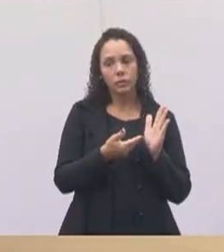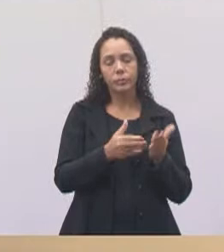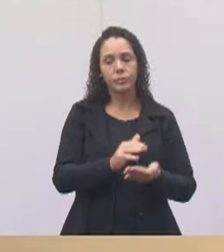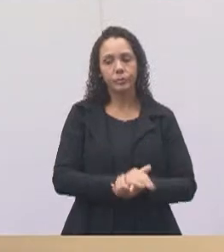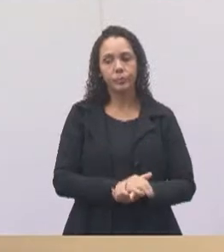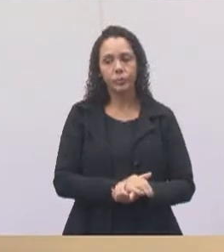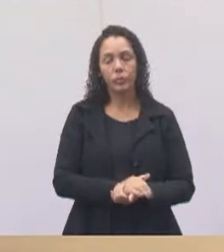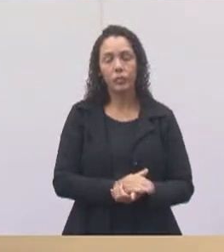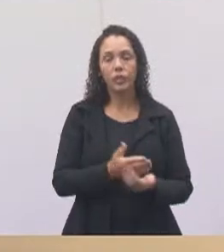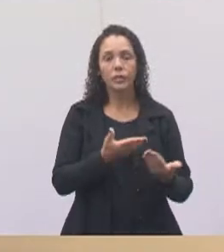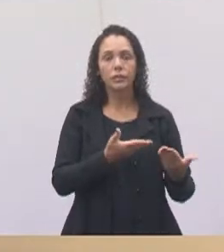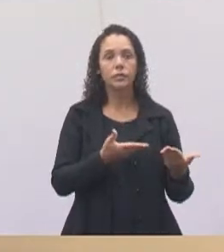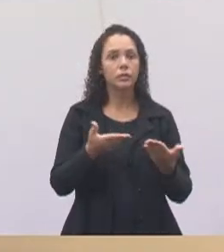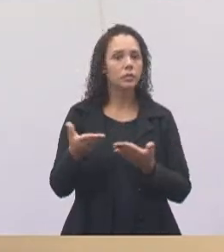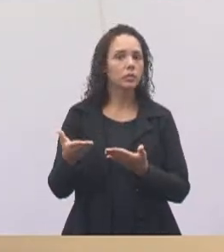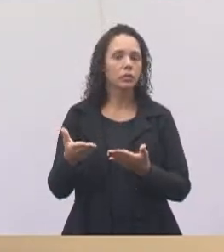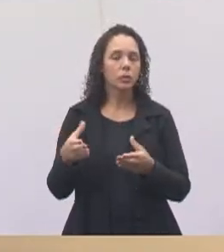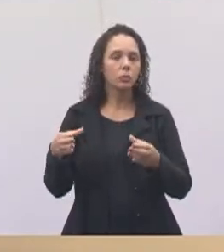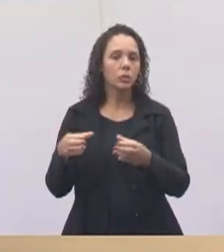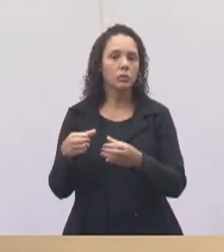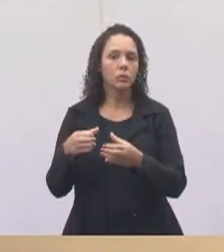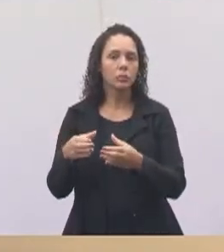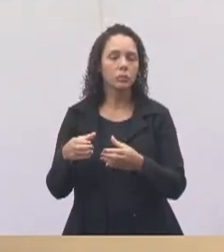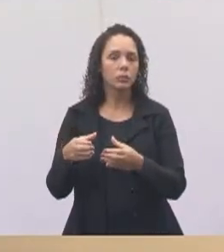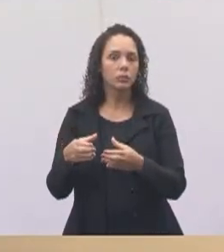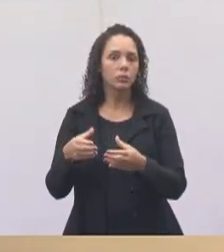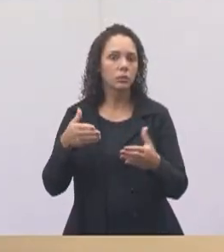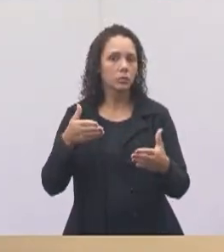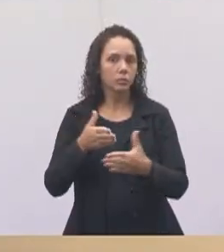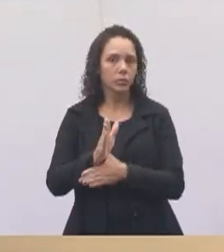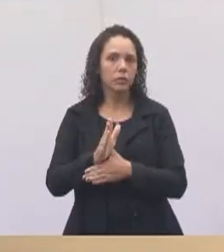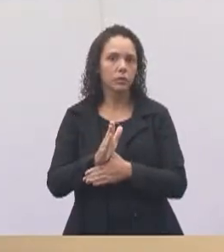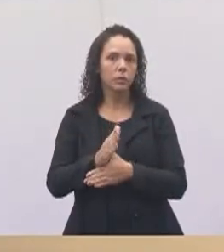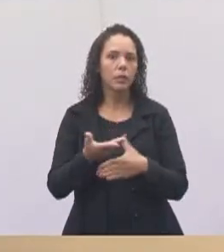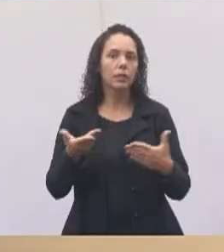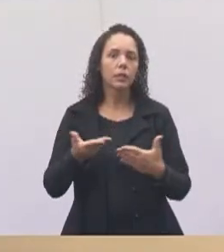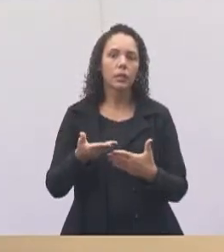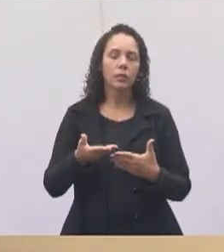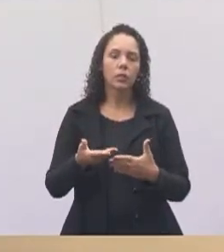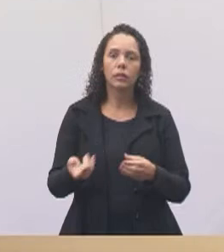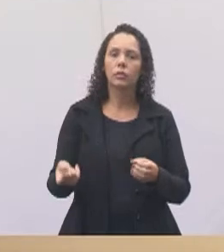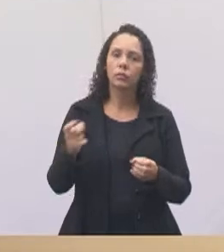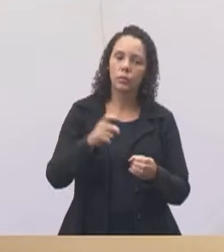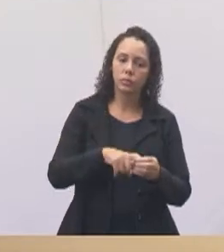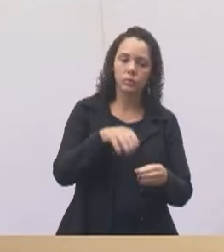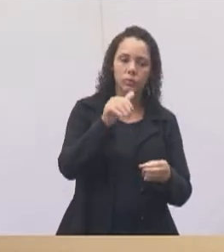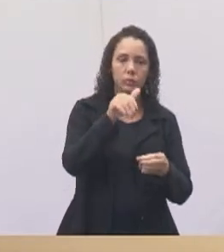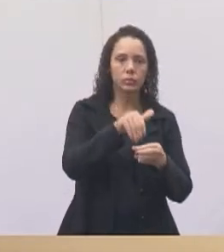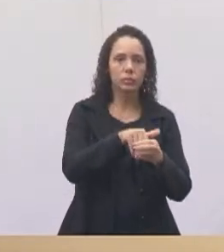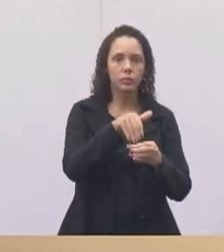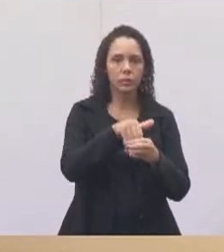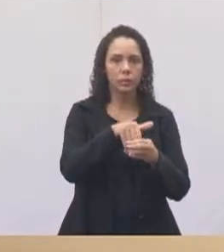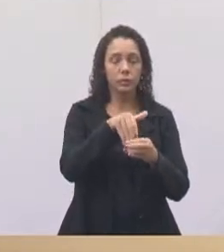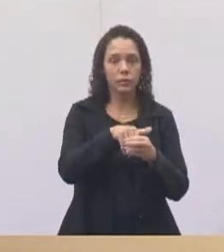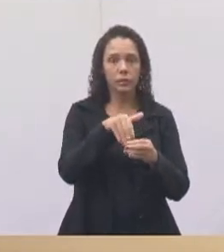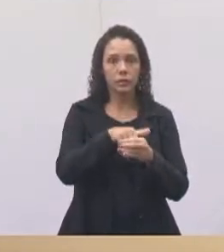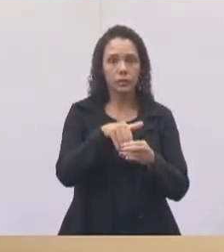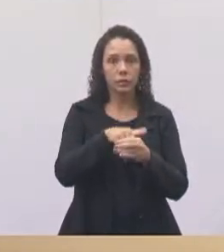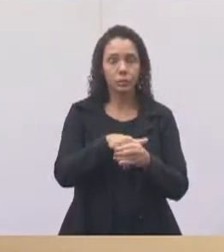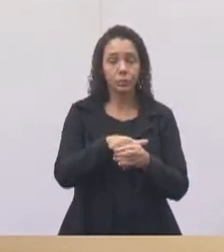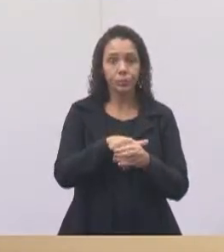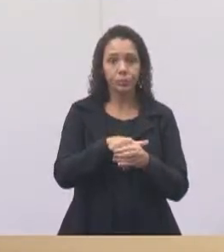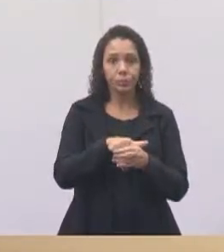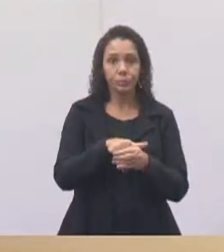para as comissões e passou nessa casa e hoje veio para votar. E de imediato eu